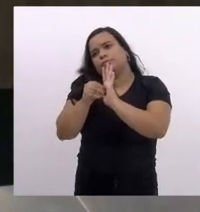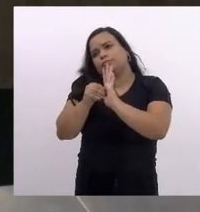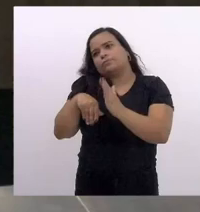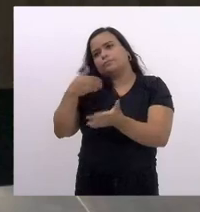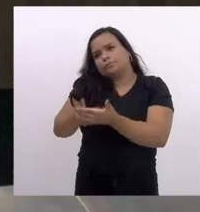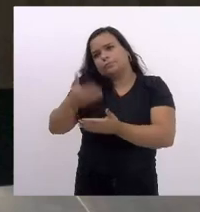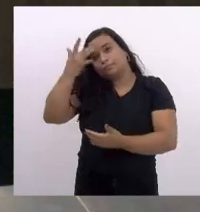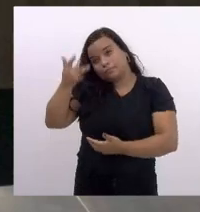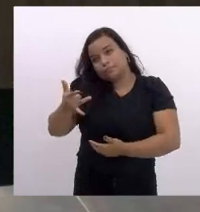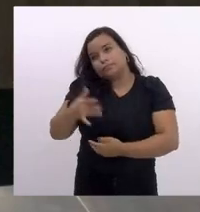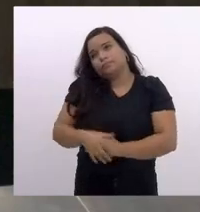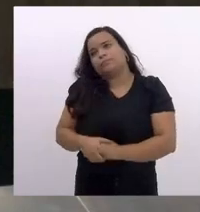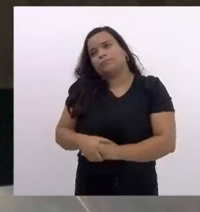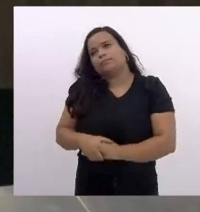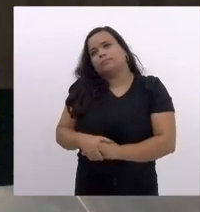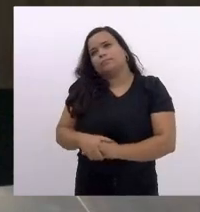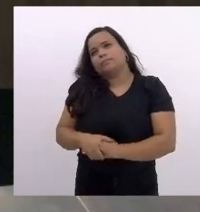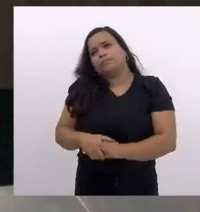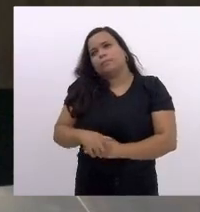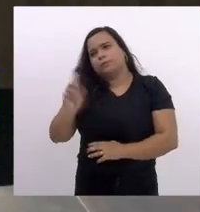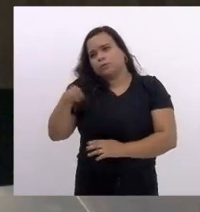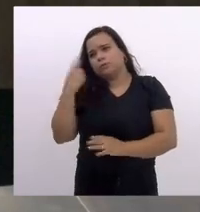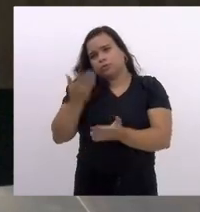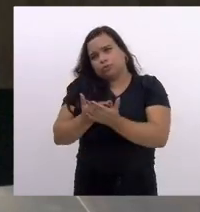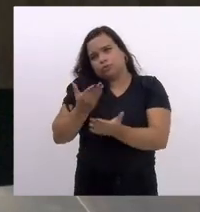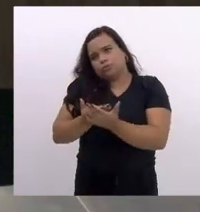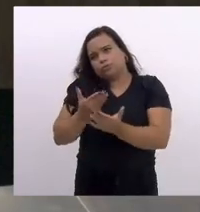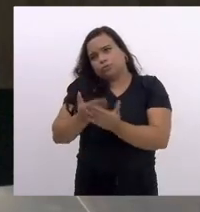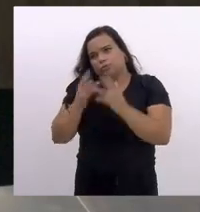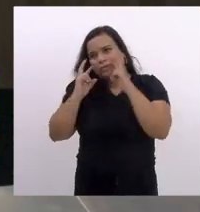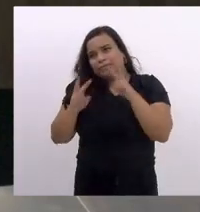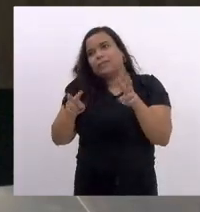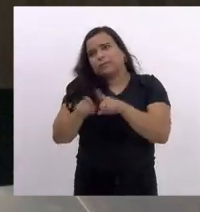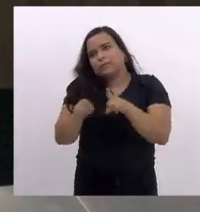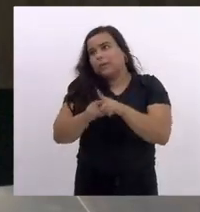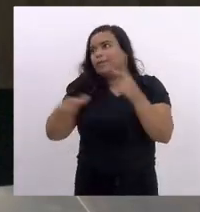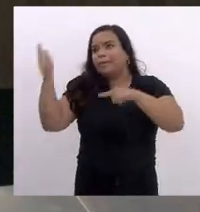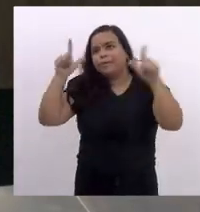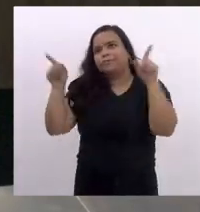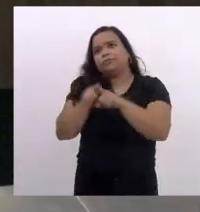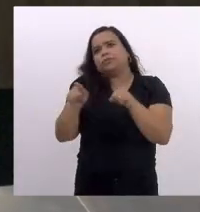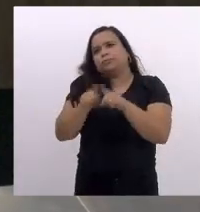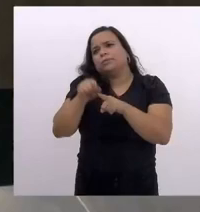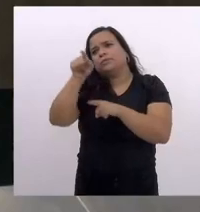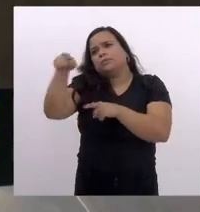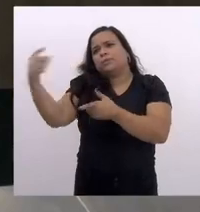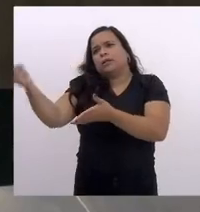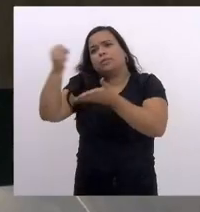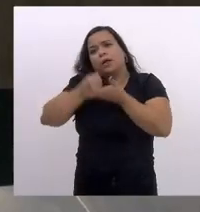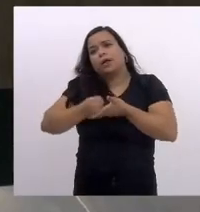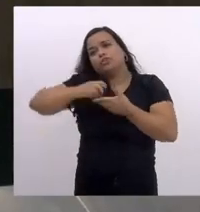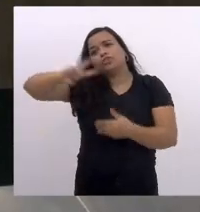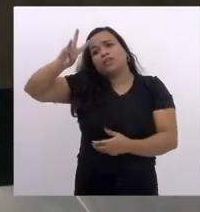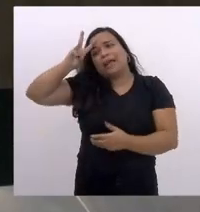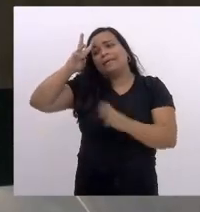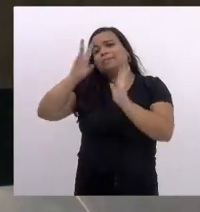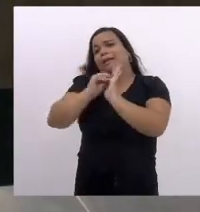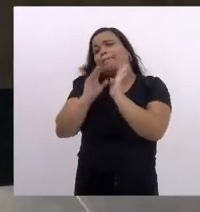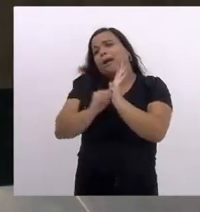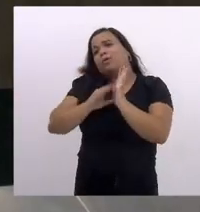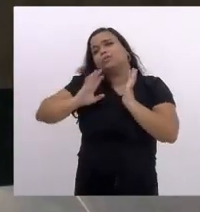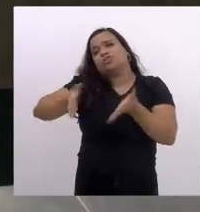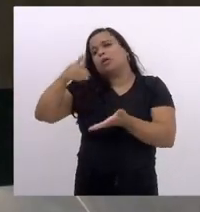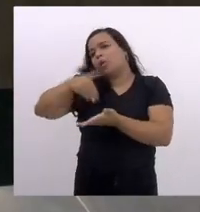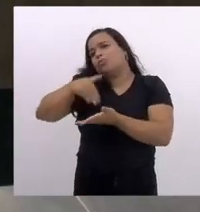amanhã, para a gente poder estudar, e outros também, e o senhor traria na pauta de terça, já em segunda e